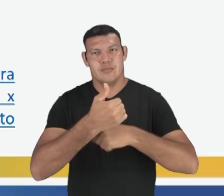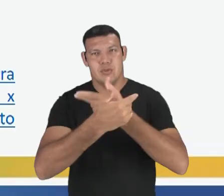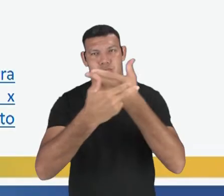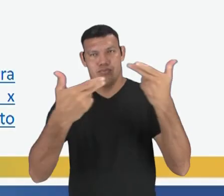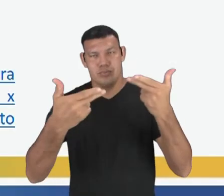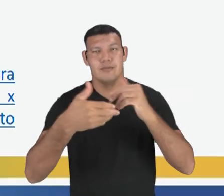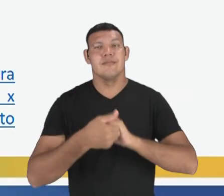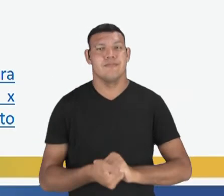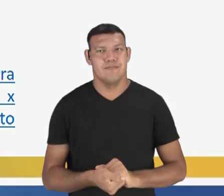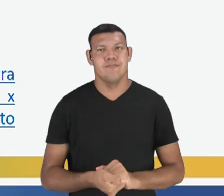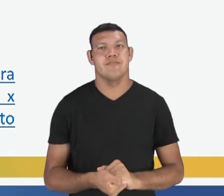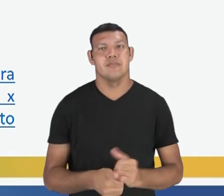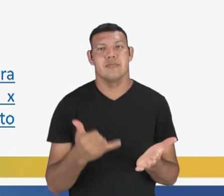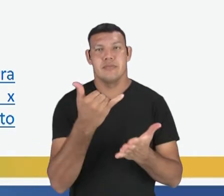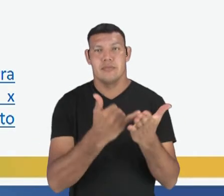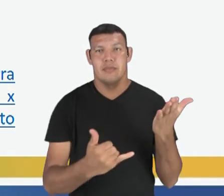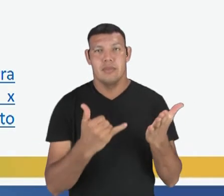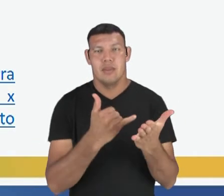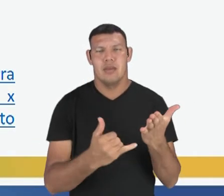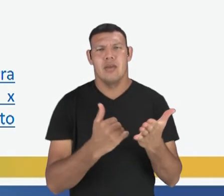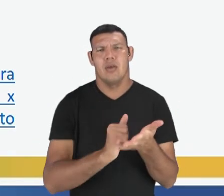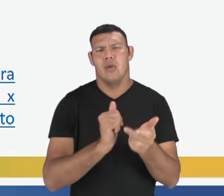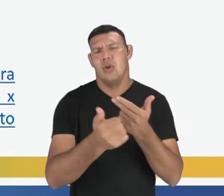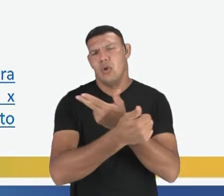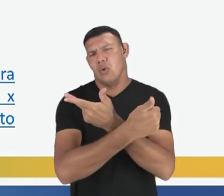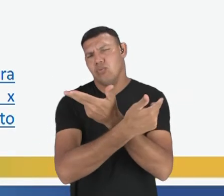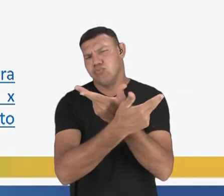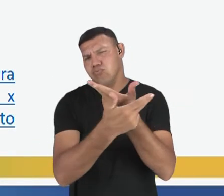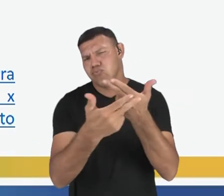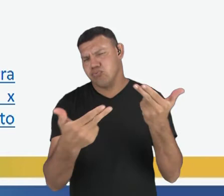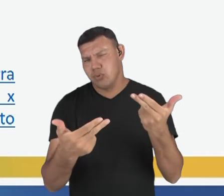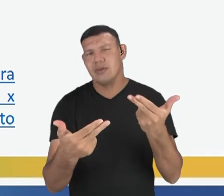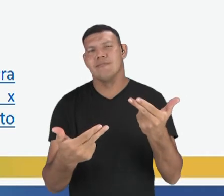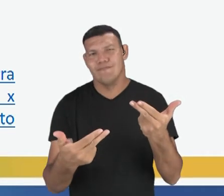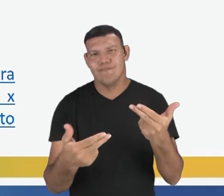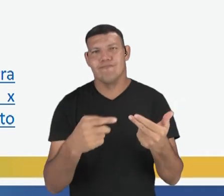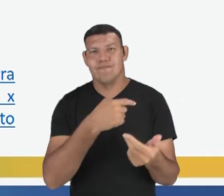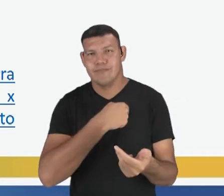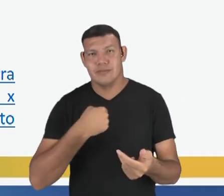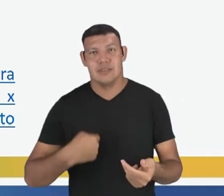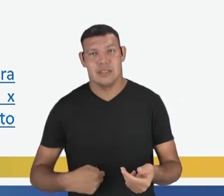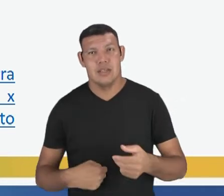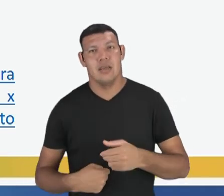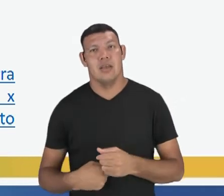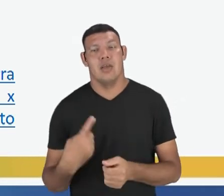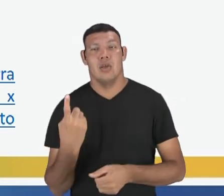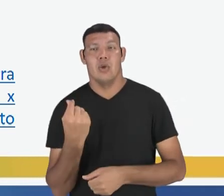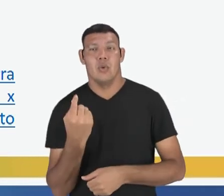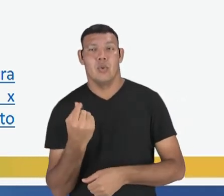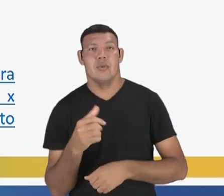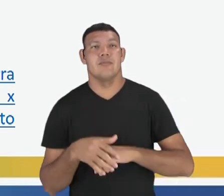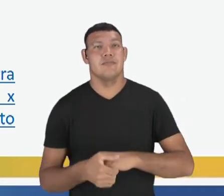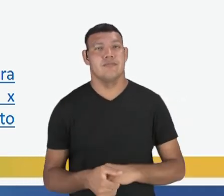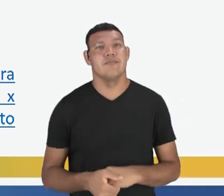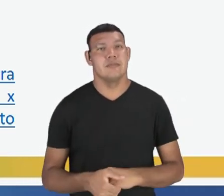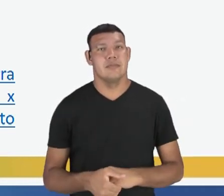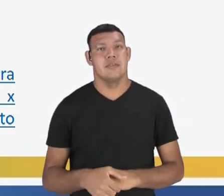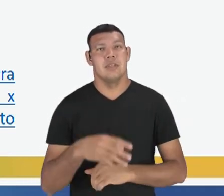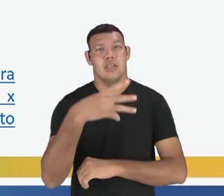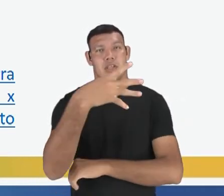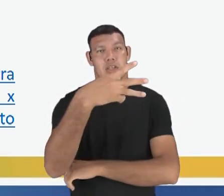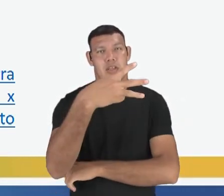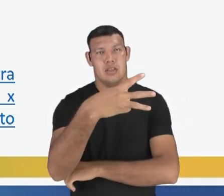imposto de centenas de produtos tecnológicos chineses. O valor total das tributações atingiu 34